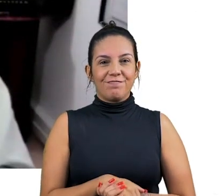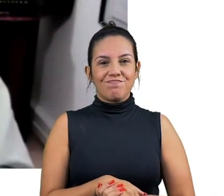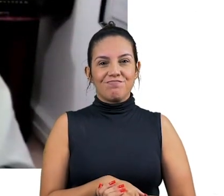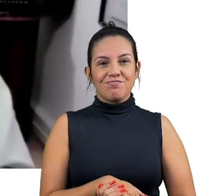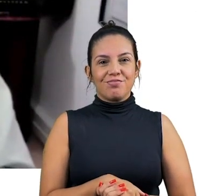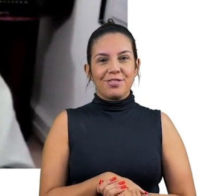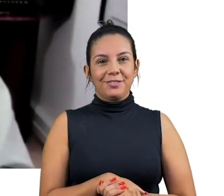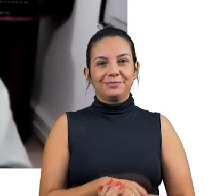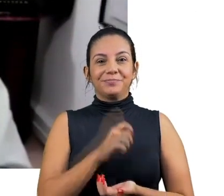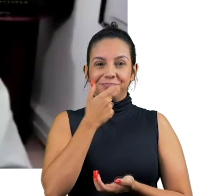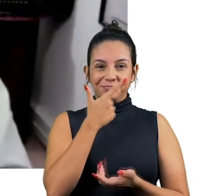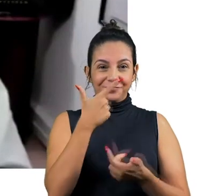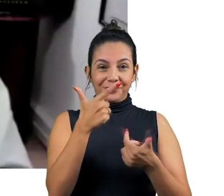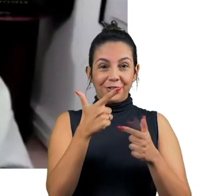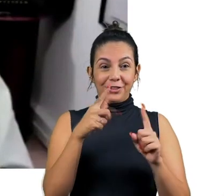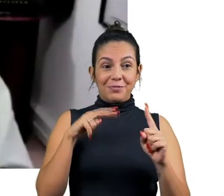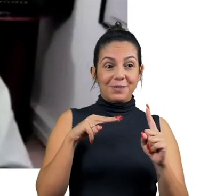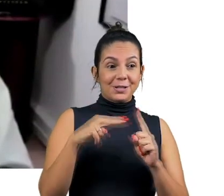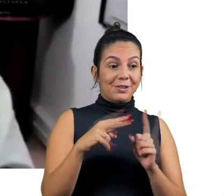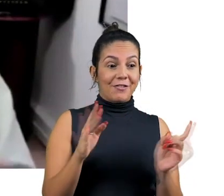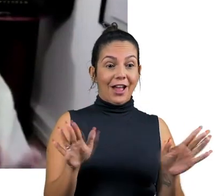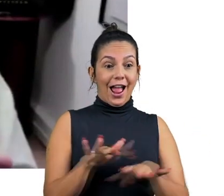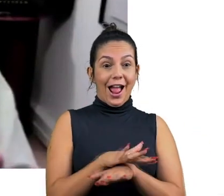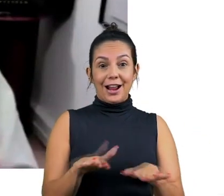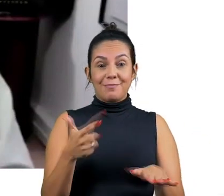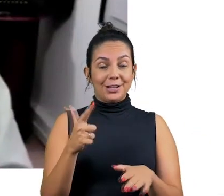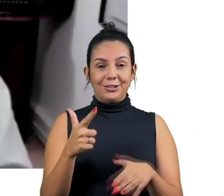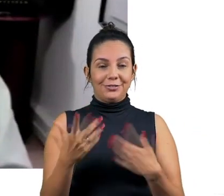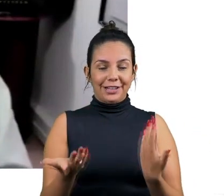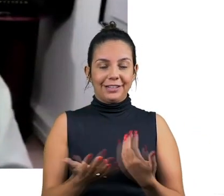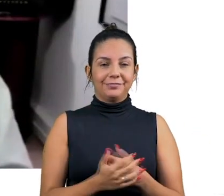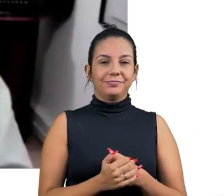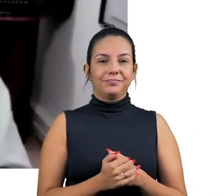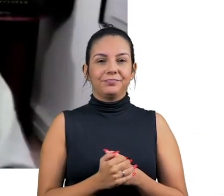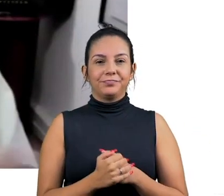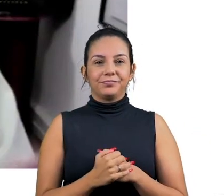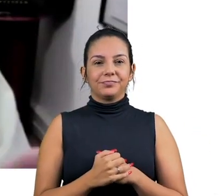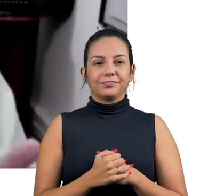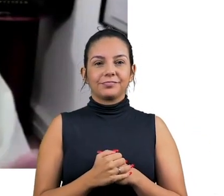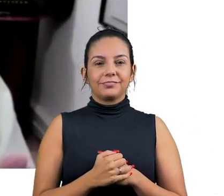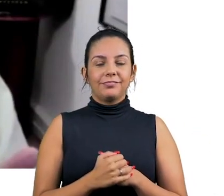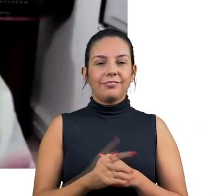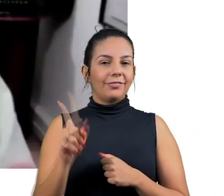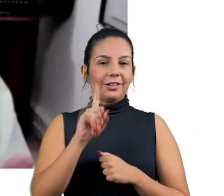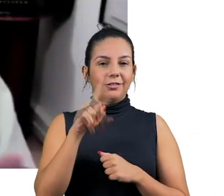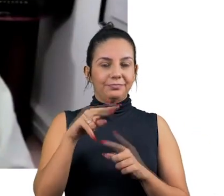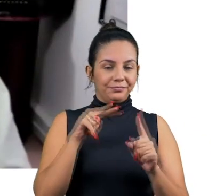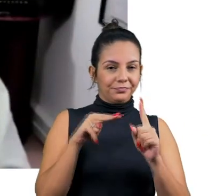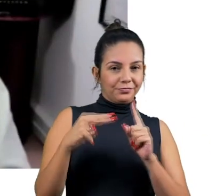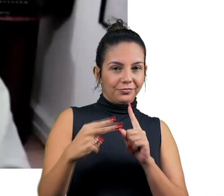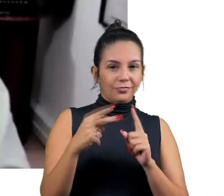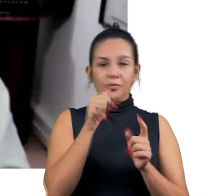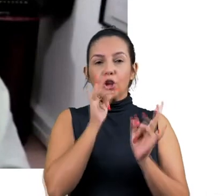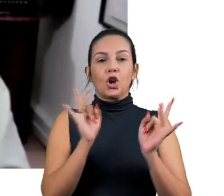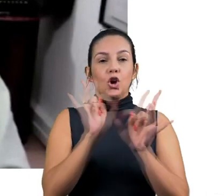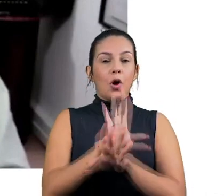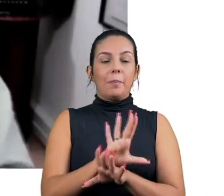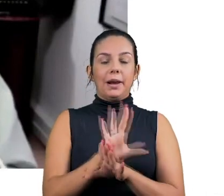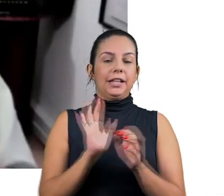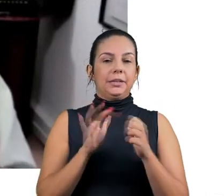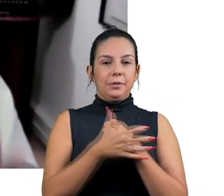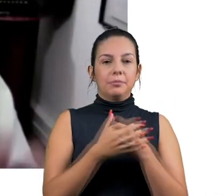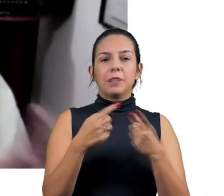e ainda não tem perspectiva de acabar, né? Então, não era uma visão ainda completa da